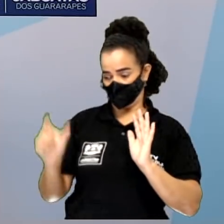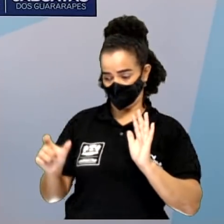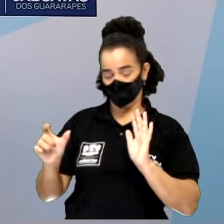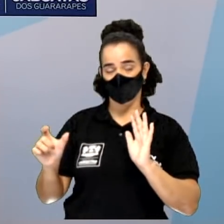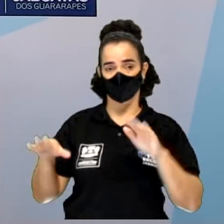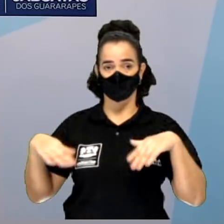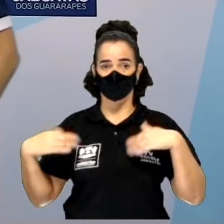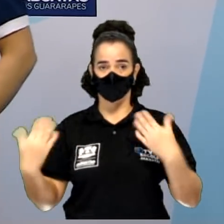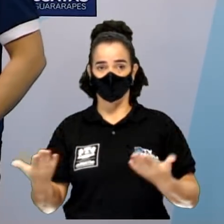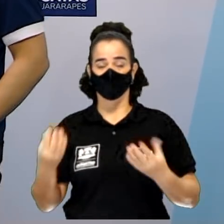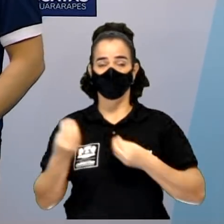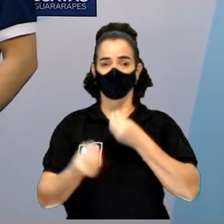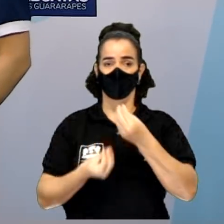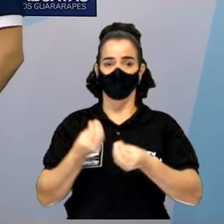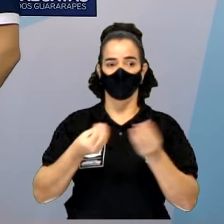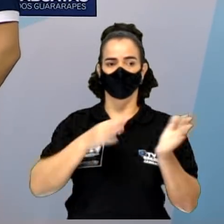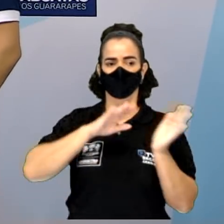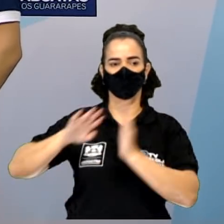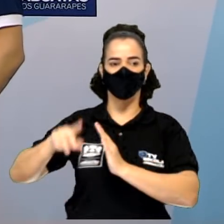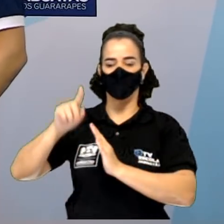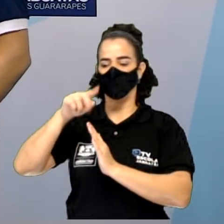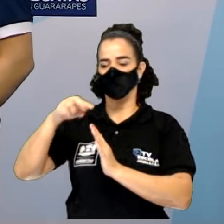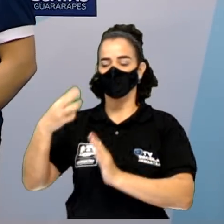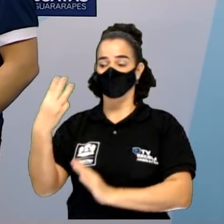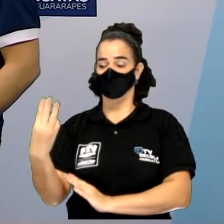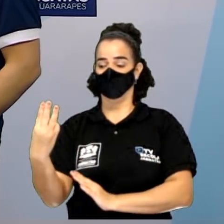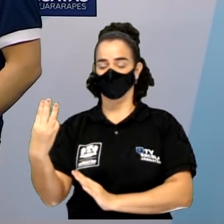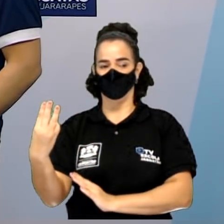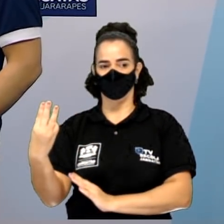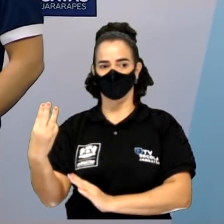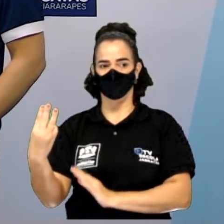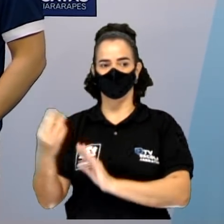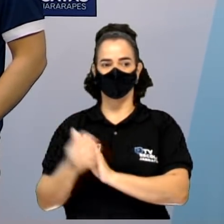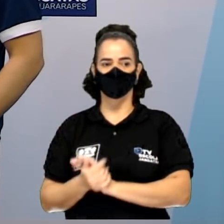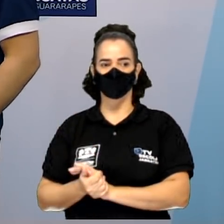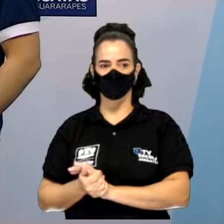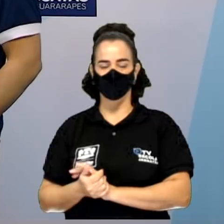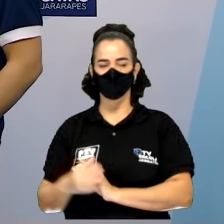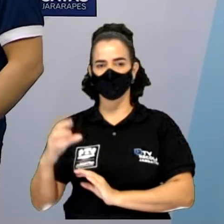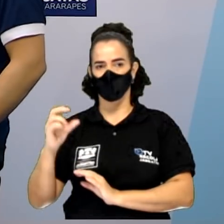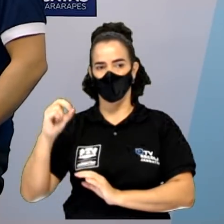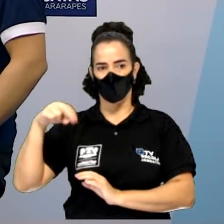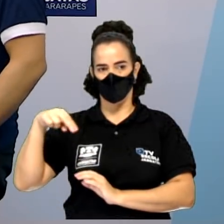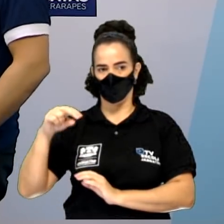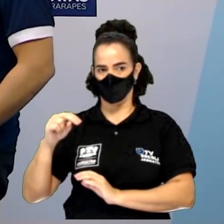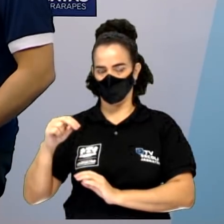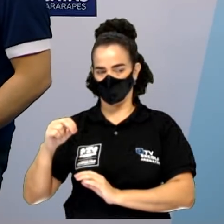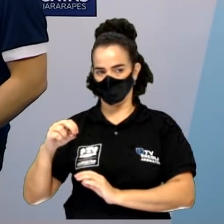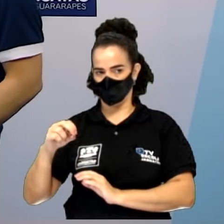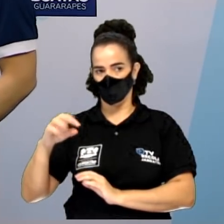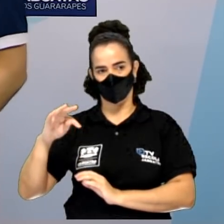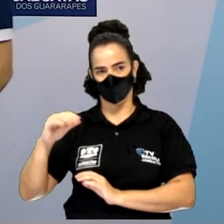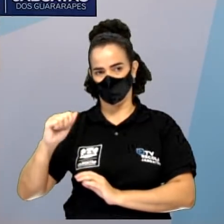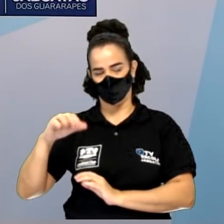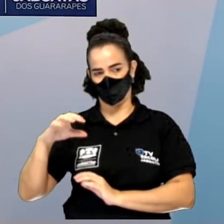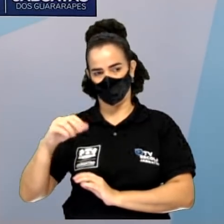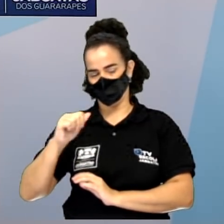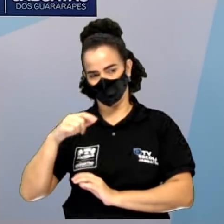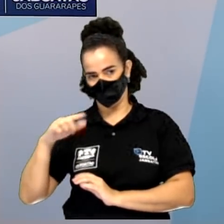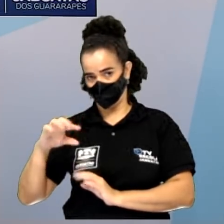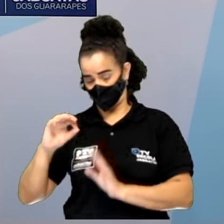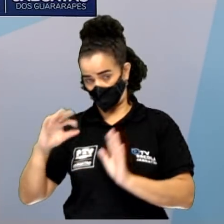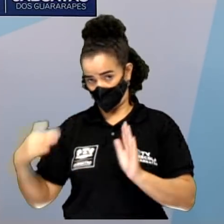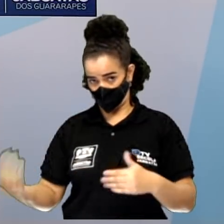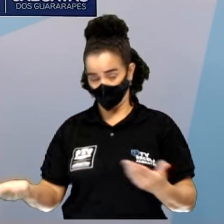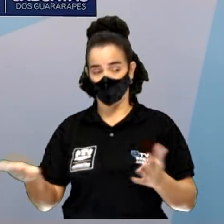denotativo, a gente já pode eliminar 3, porque aqui a gente tem conotação e não denotação. Portanto, a gente